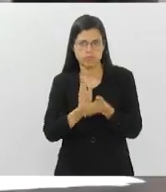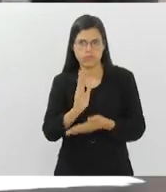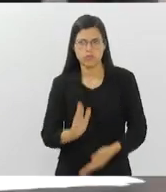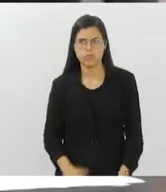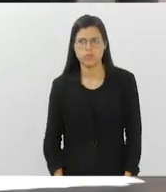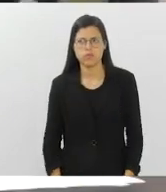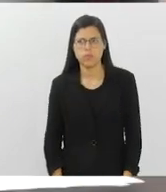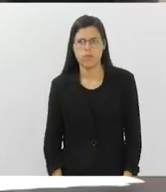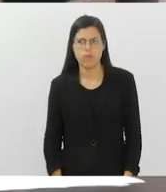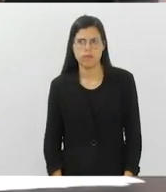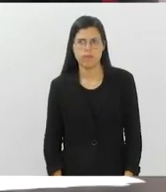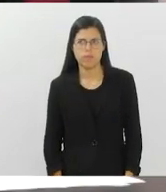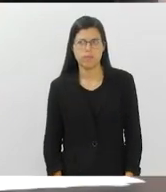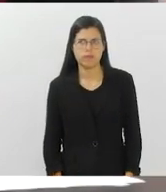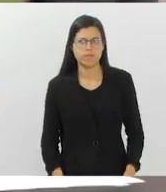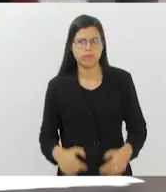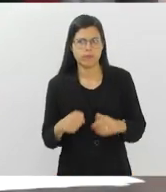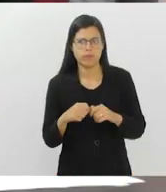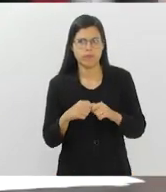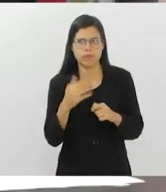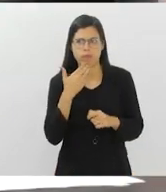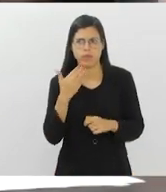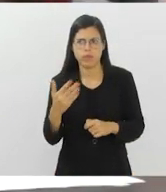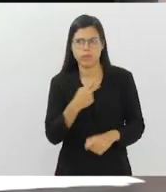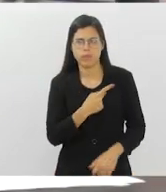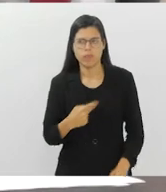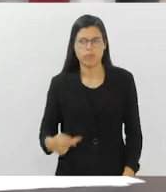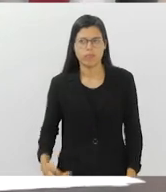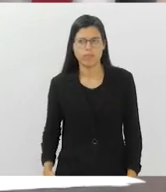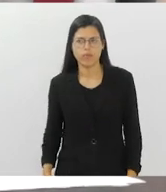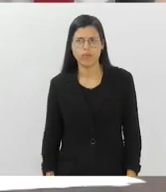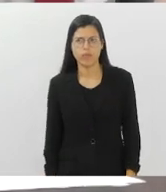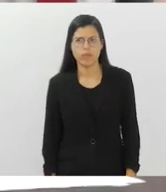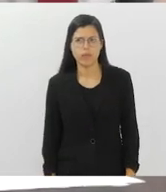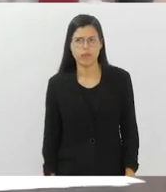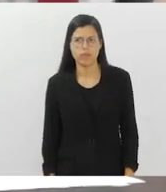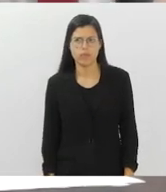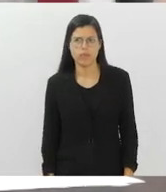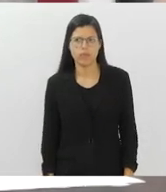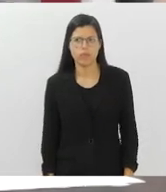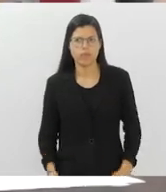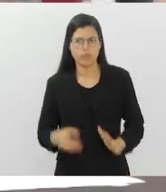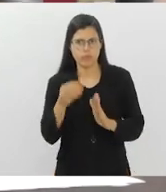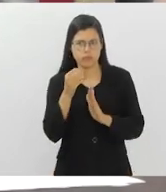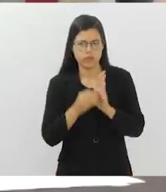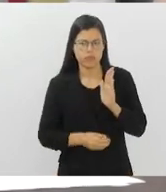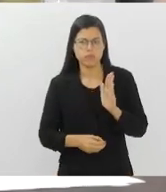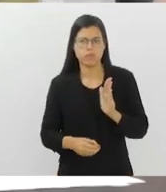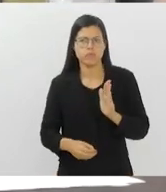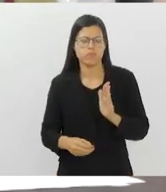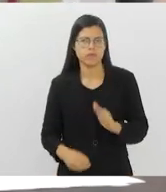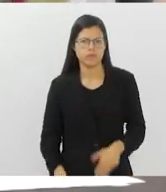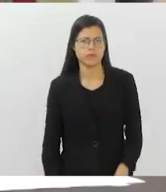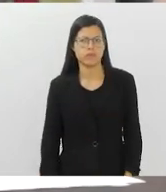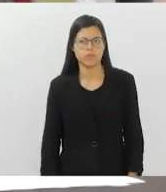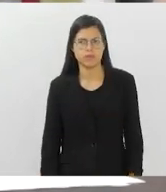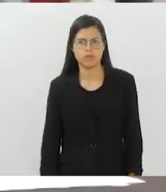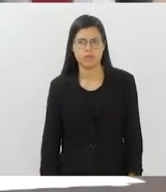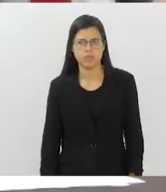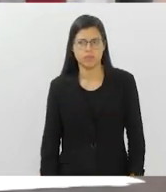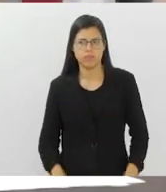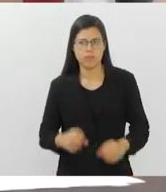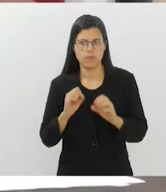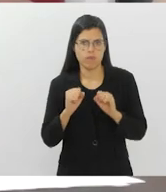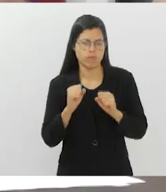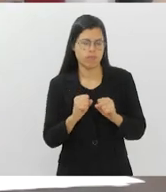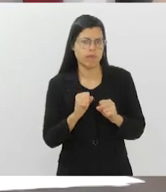faz um requerimento, por favor, à presidência, para a gente ter, agora, de fato, já o ofício escrito, para que a gente possa documentar